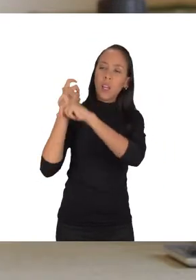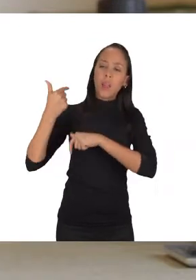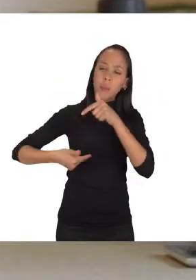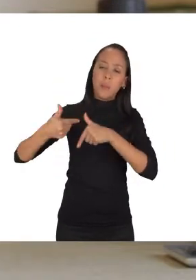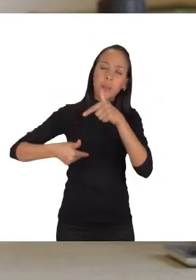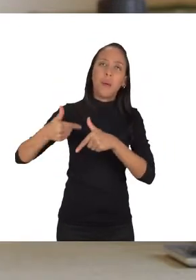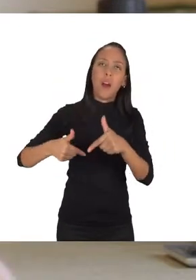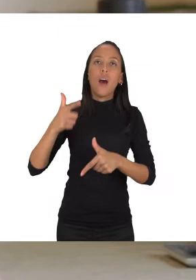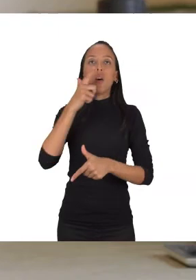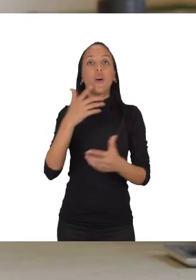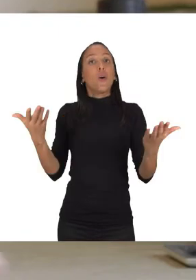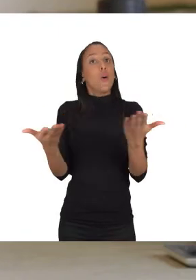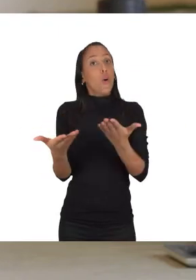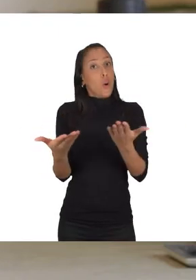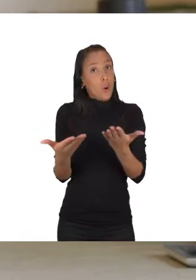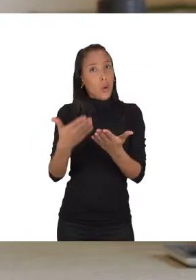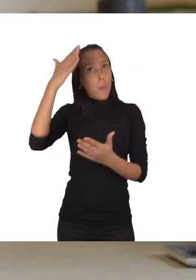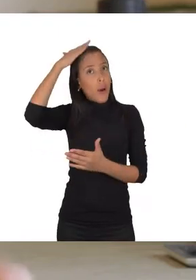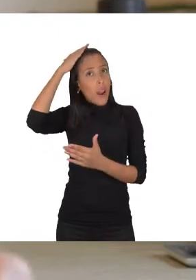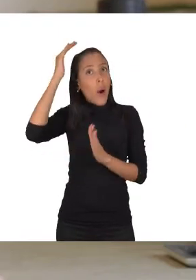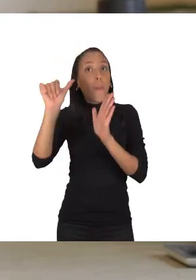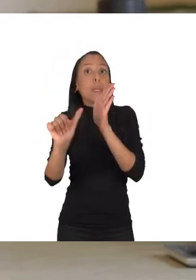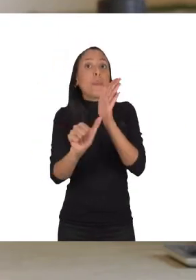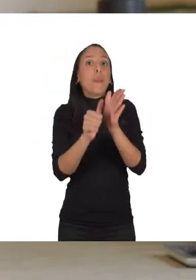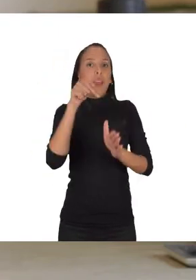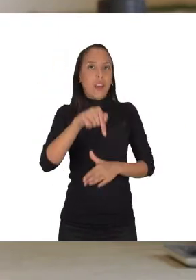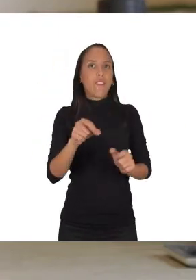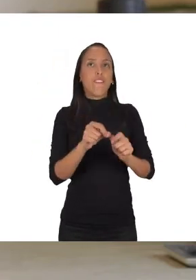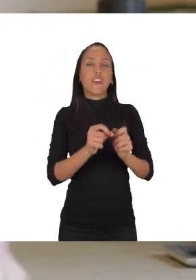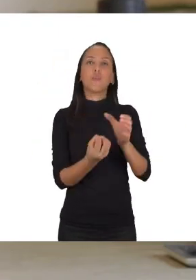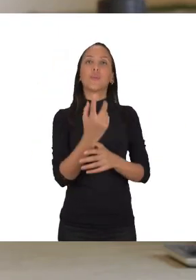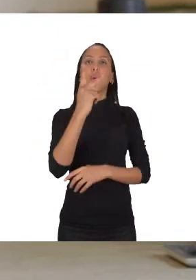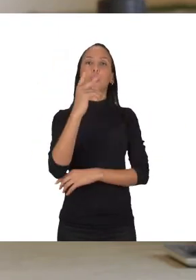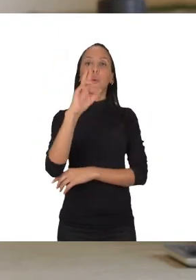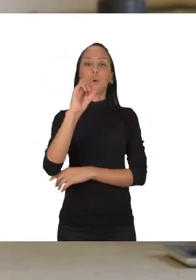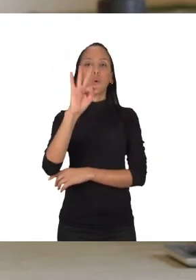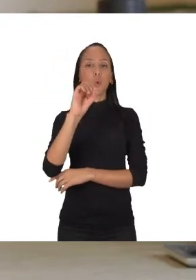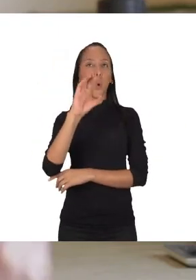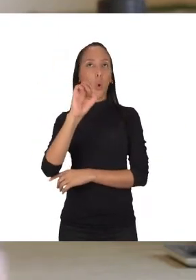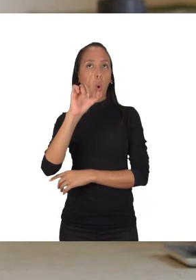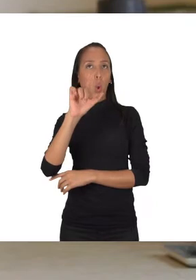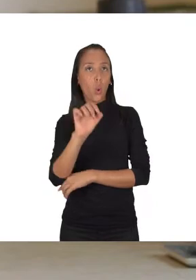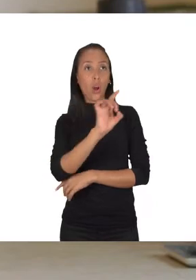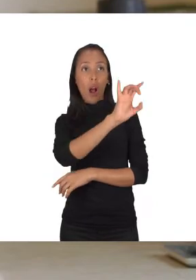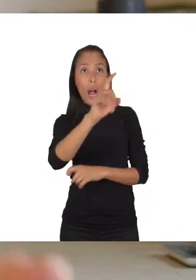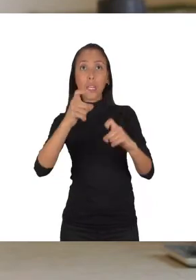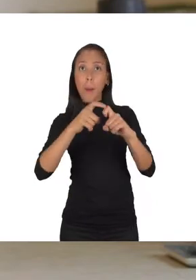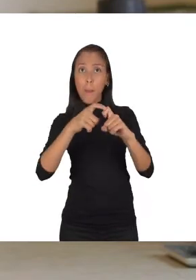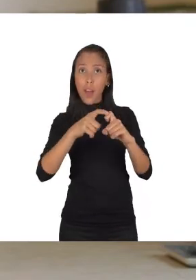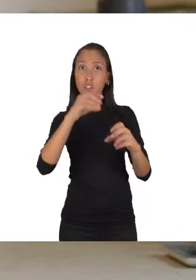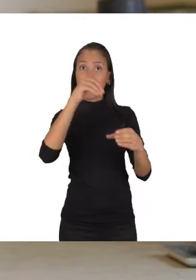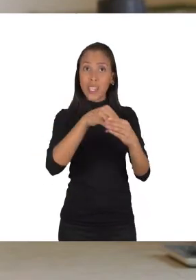hoje a gente tem o estado do Paraná, acho que é um dos primeiros a ter um protocolo que deve ser usado pelos médicos na Secretaria de Saúde